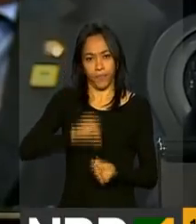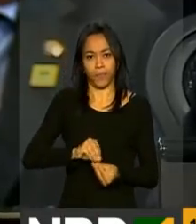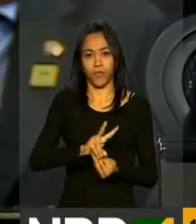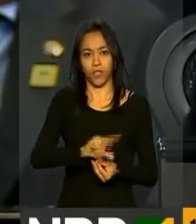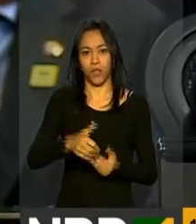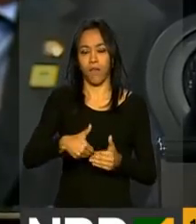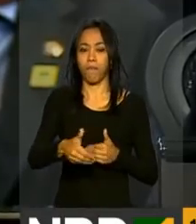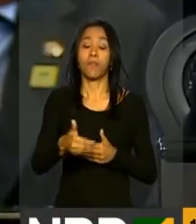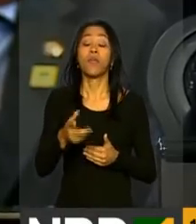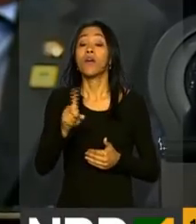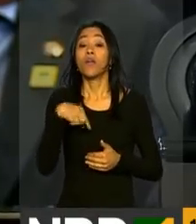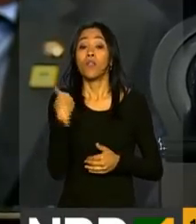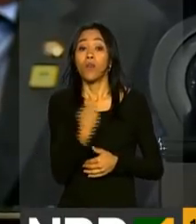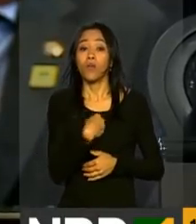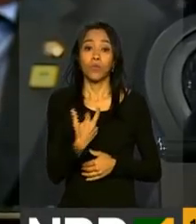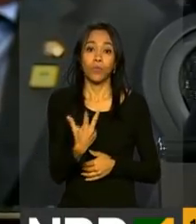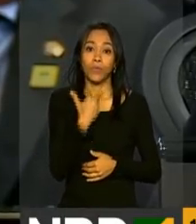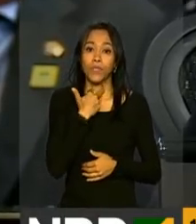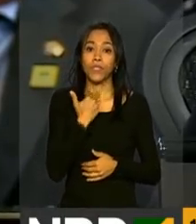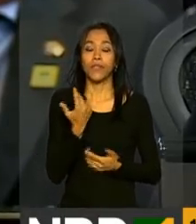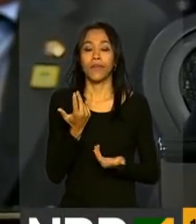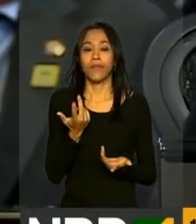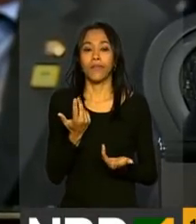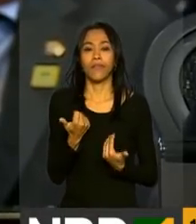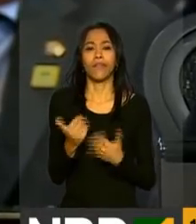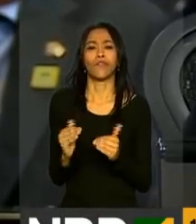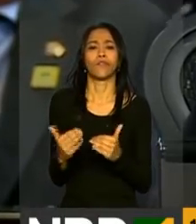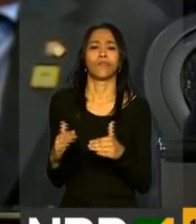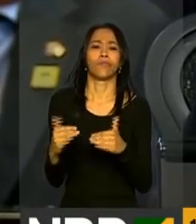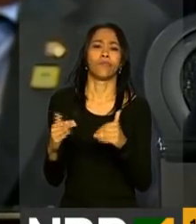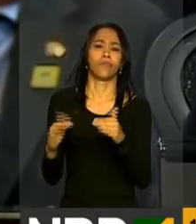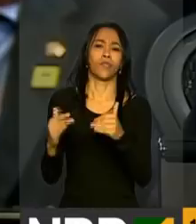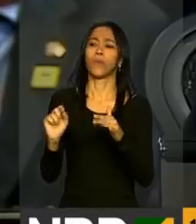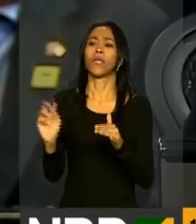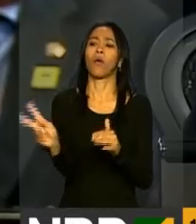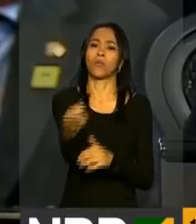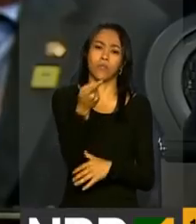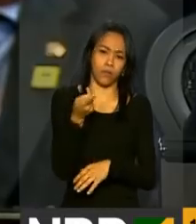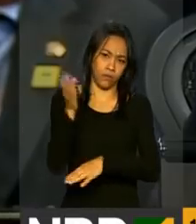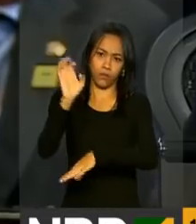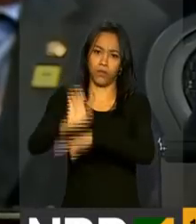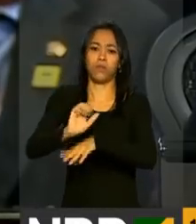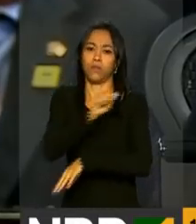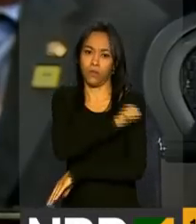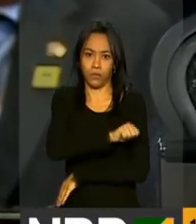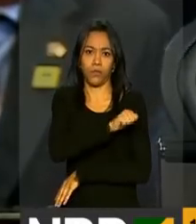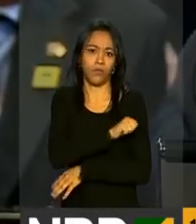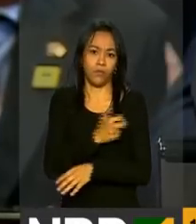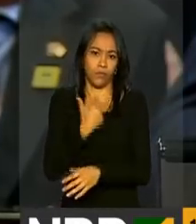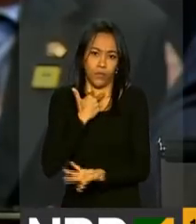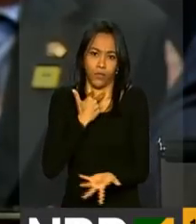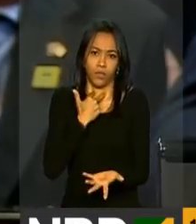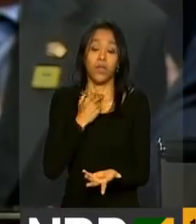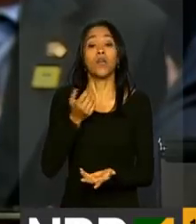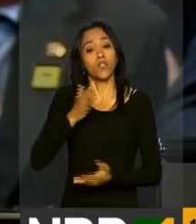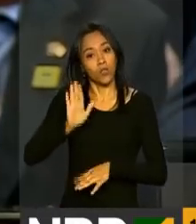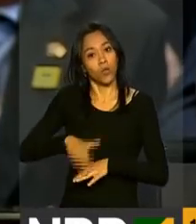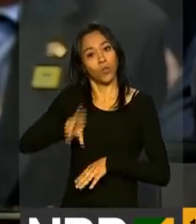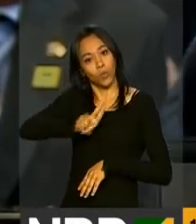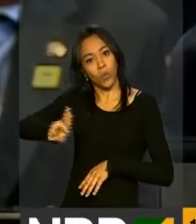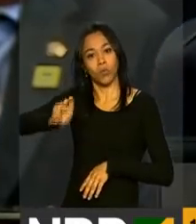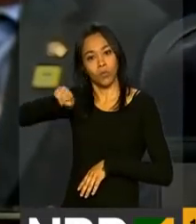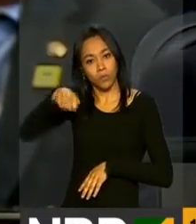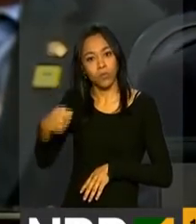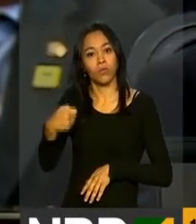poderíamos era deixar em branco deixar impune o que está acontecendo aqui no rio de janeiro não só em nome do rio de janeiro